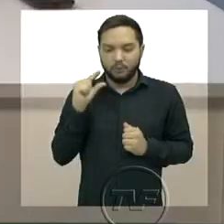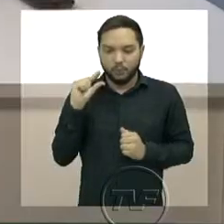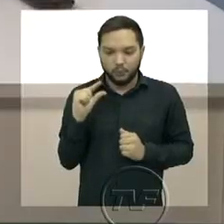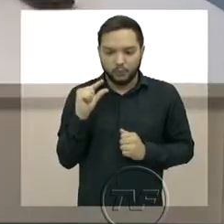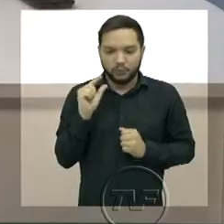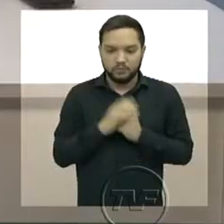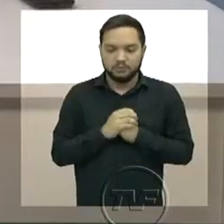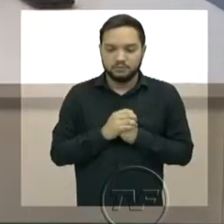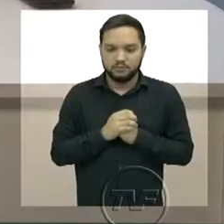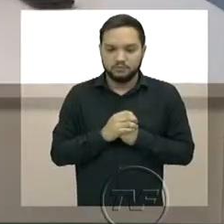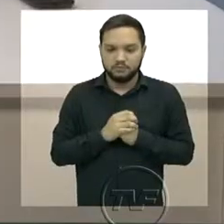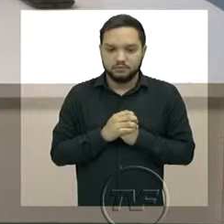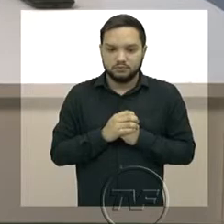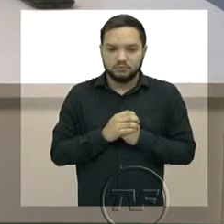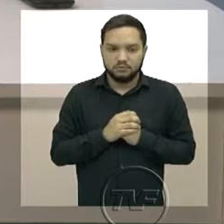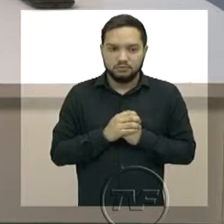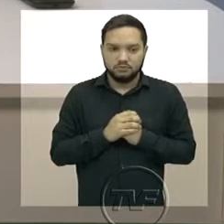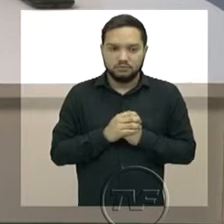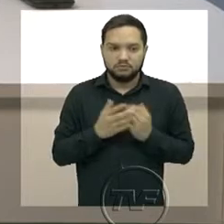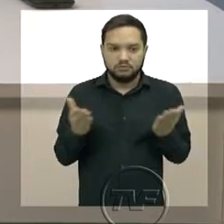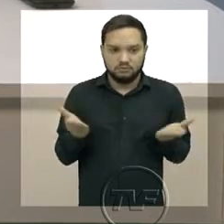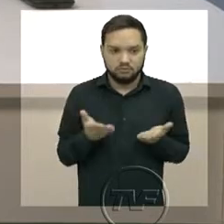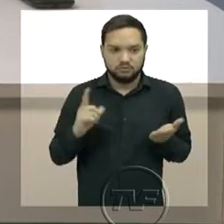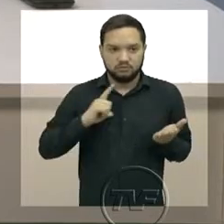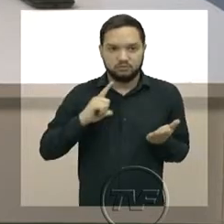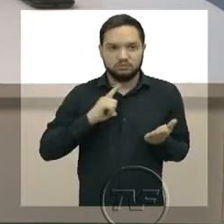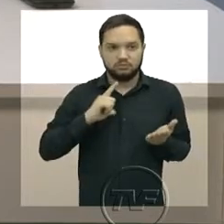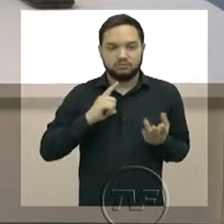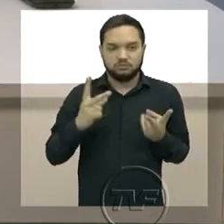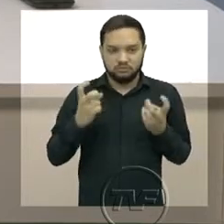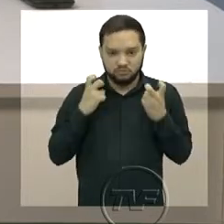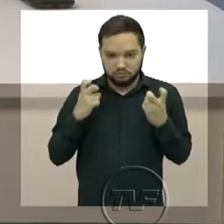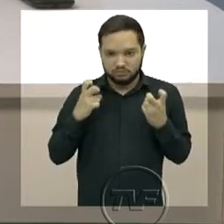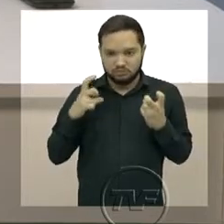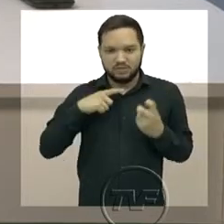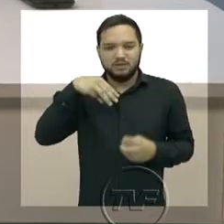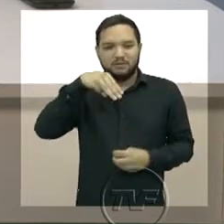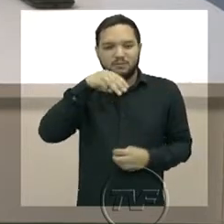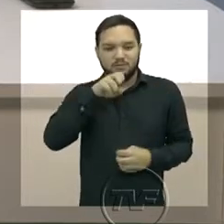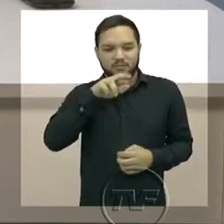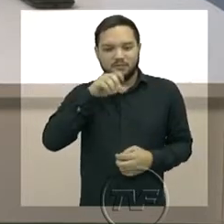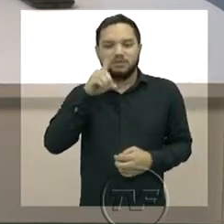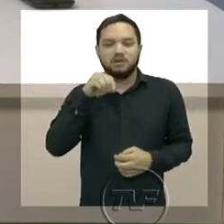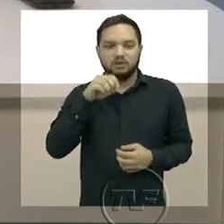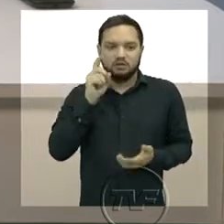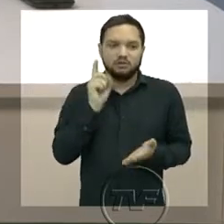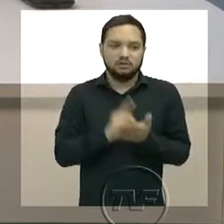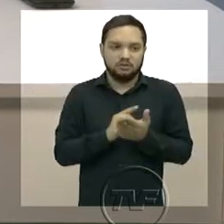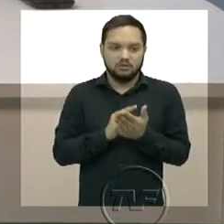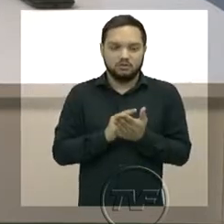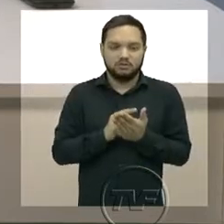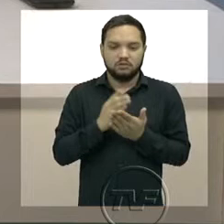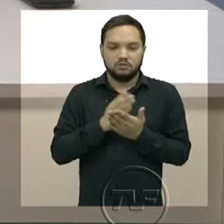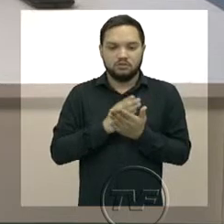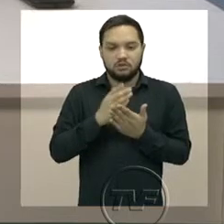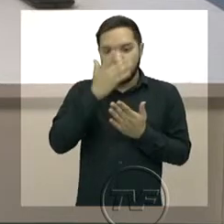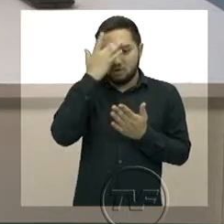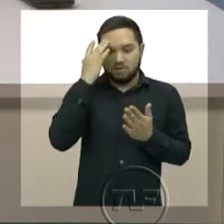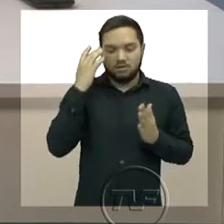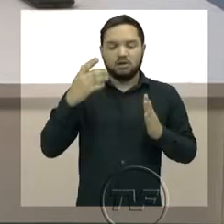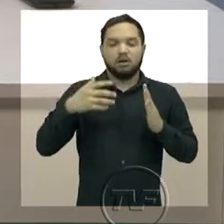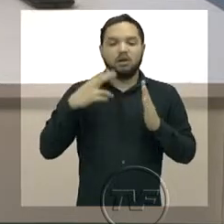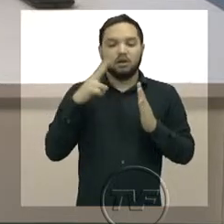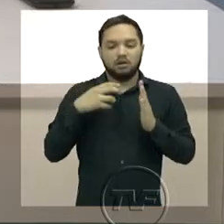Essa configuração do mercado que você acaba de falar é uma realidade, né? As pessoas, o